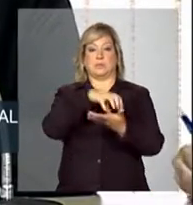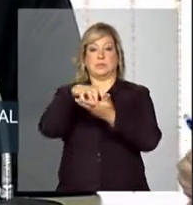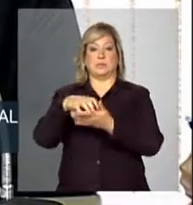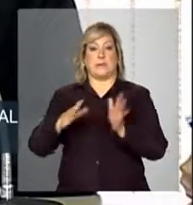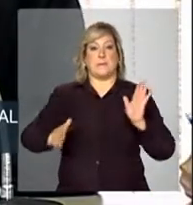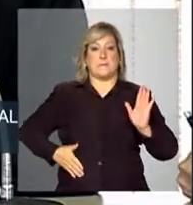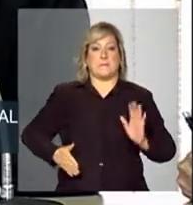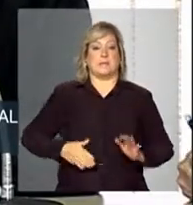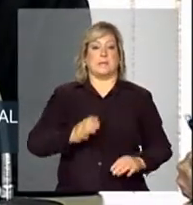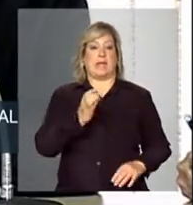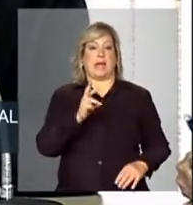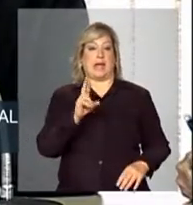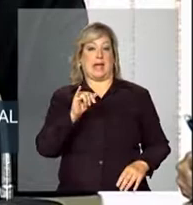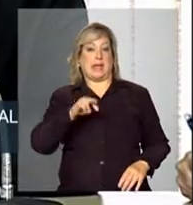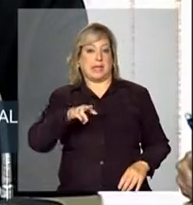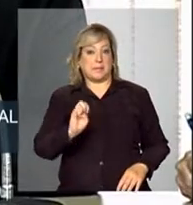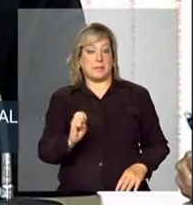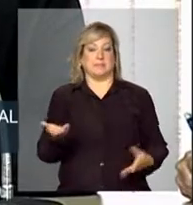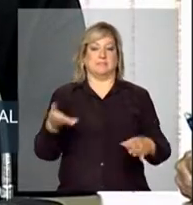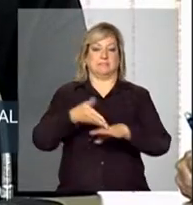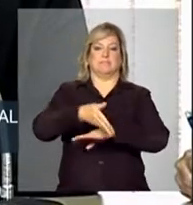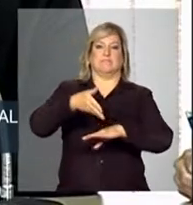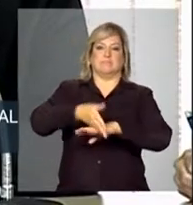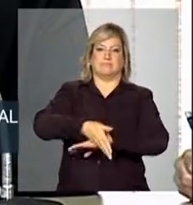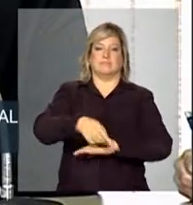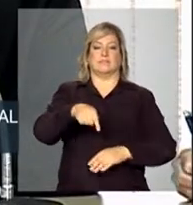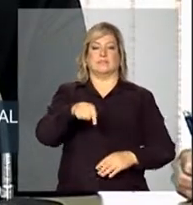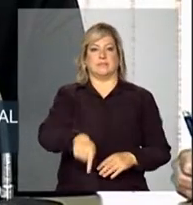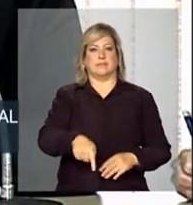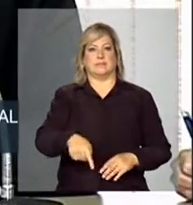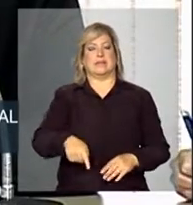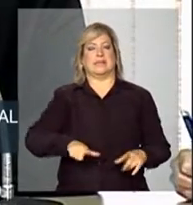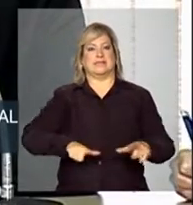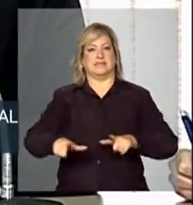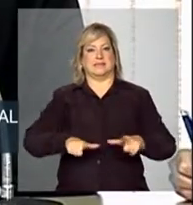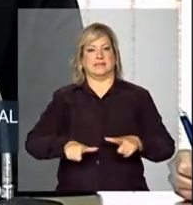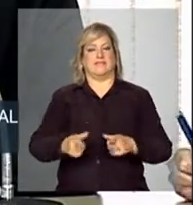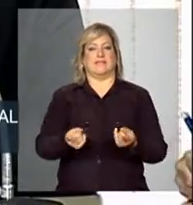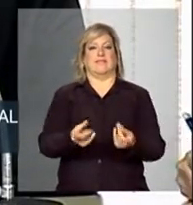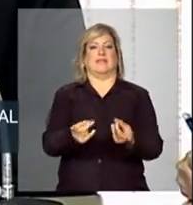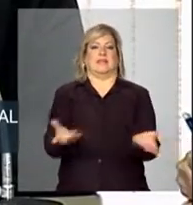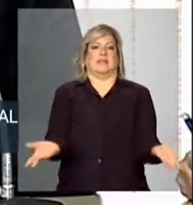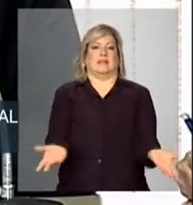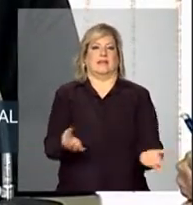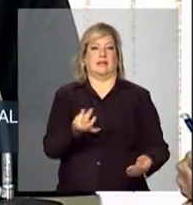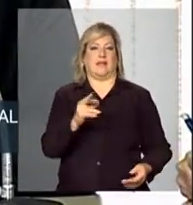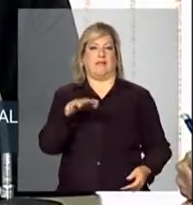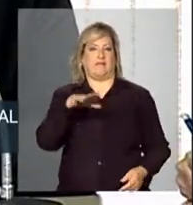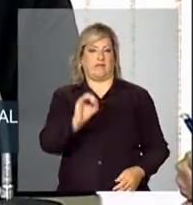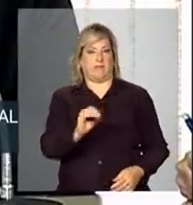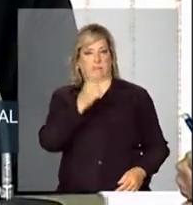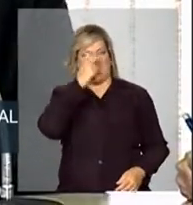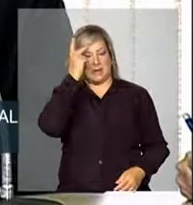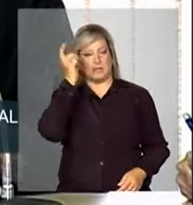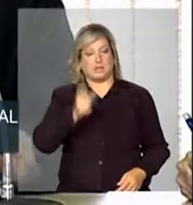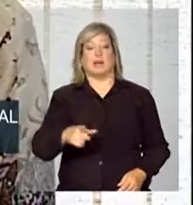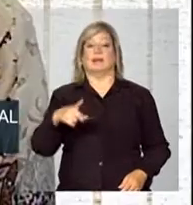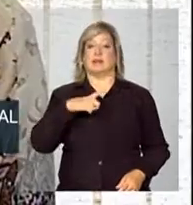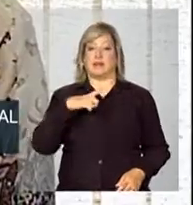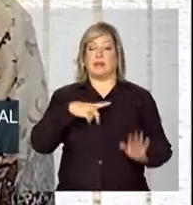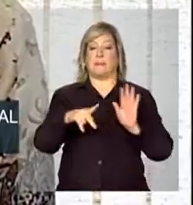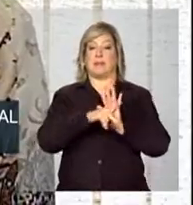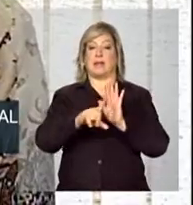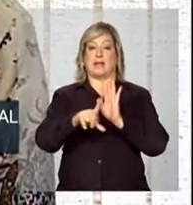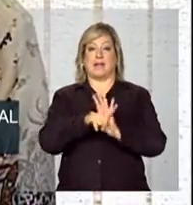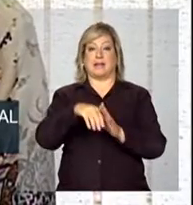criminosas que participam da estação do tráfico de pessoas a projeto de lei tramitando no Congresso Nacional